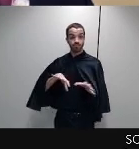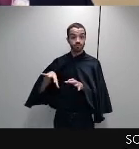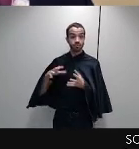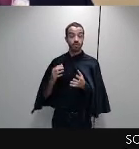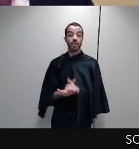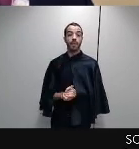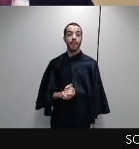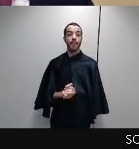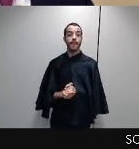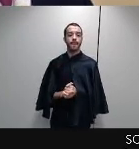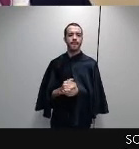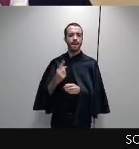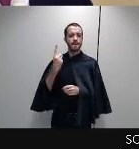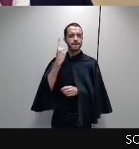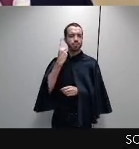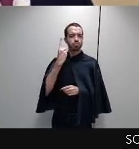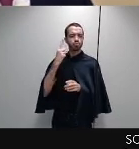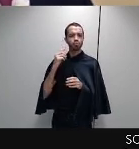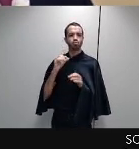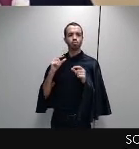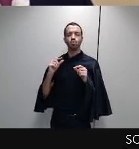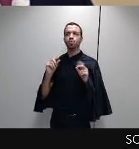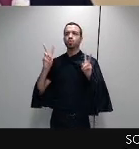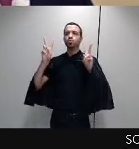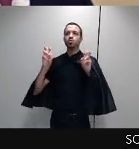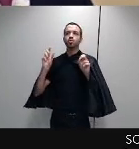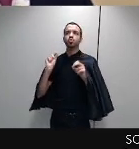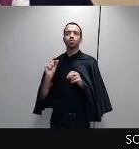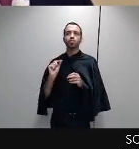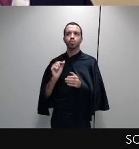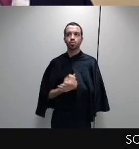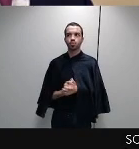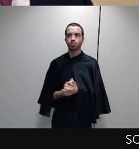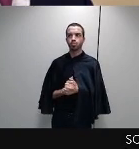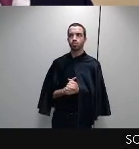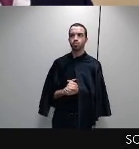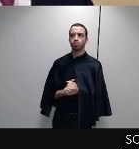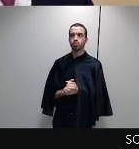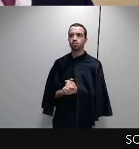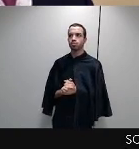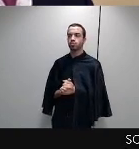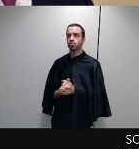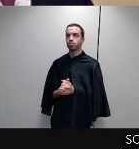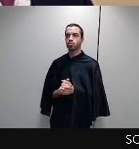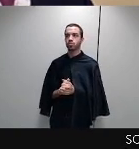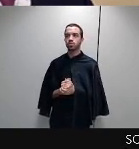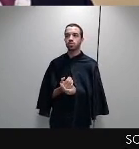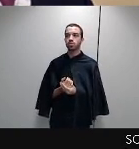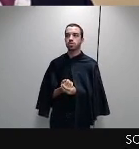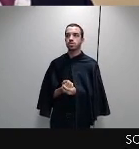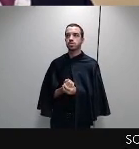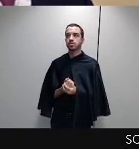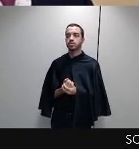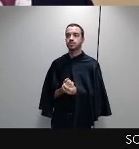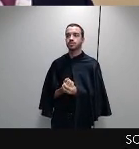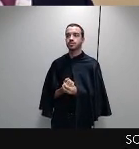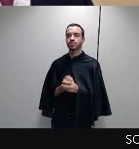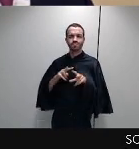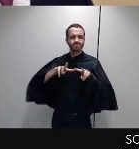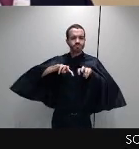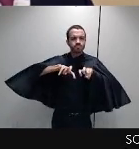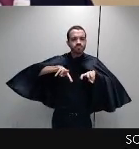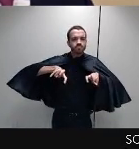primeiro. O primeiro. Então a ser desvendado é só